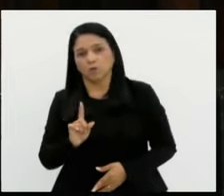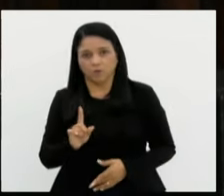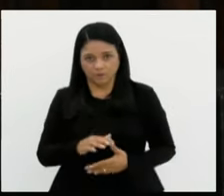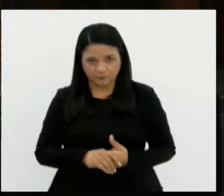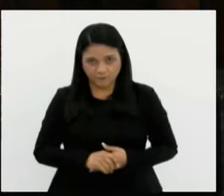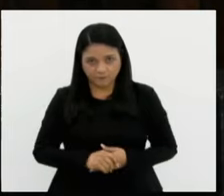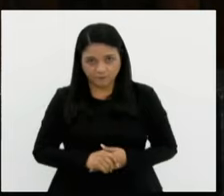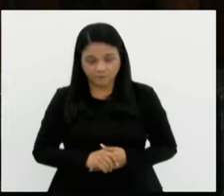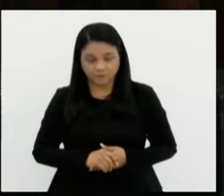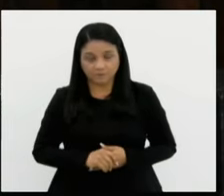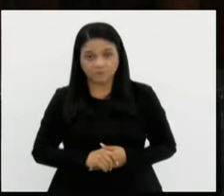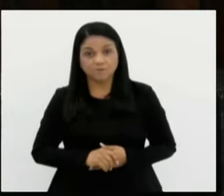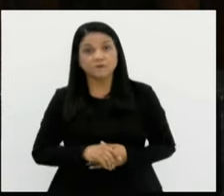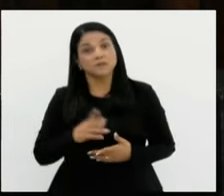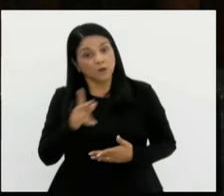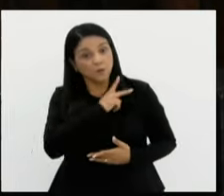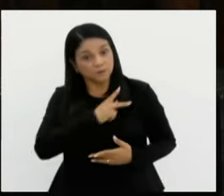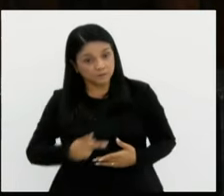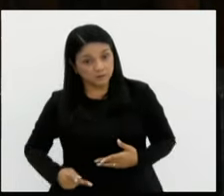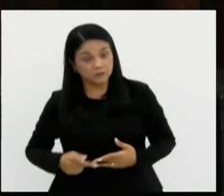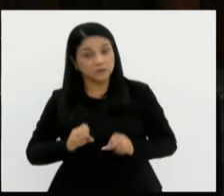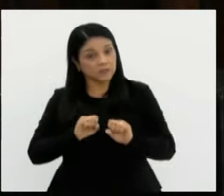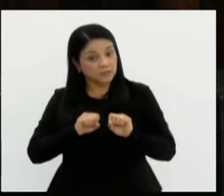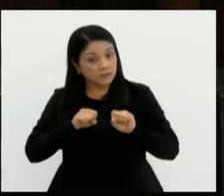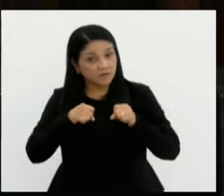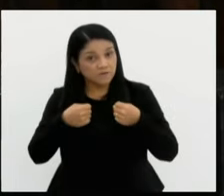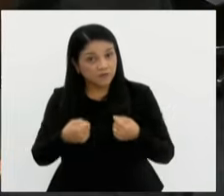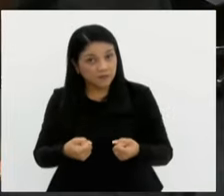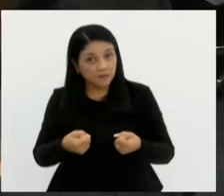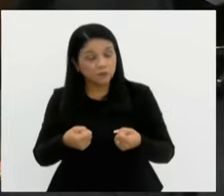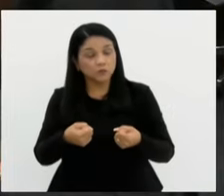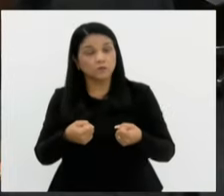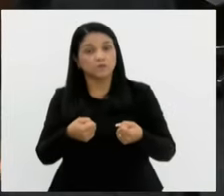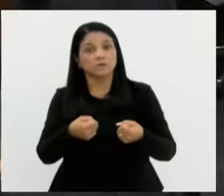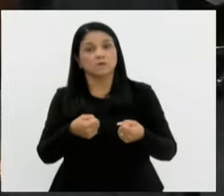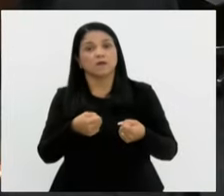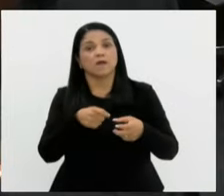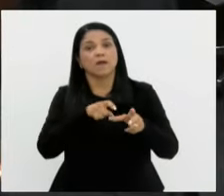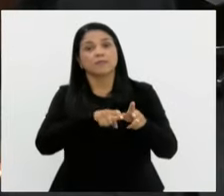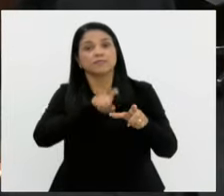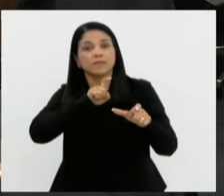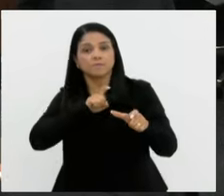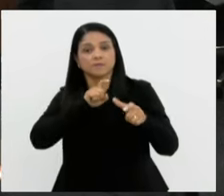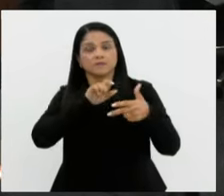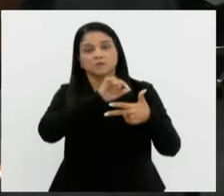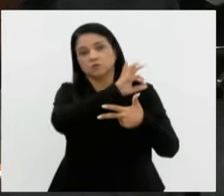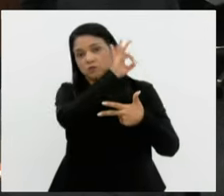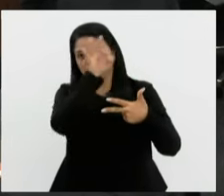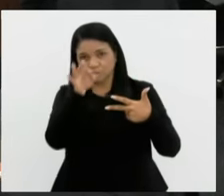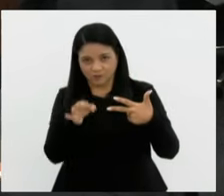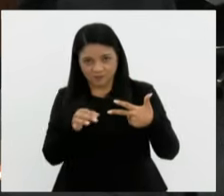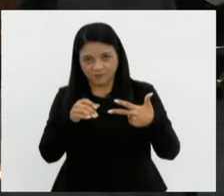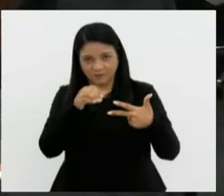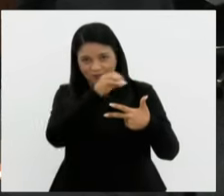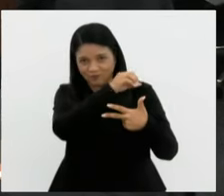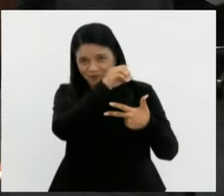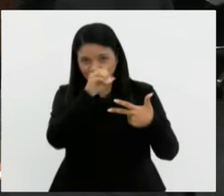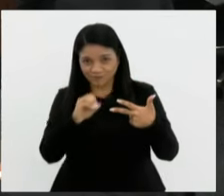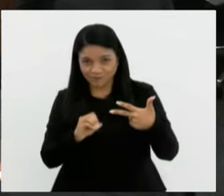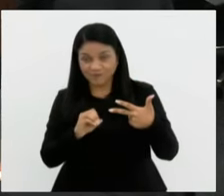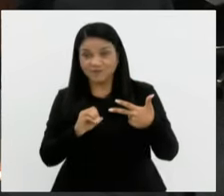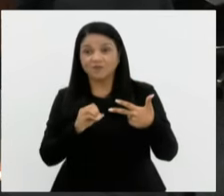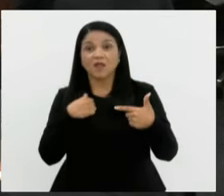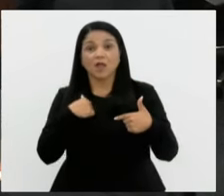aí, senhor presidente, a gente está defendendo aqui a independência dos poderes. Isso foi debatido por 4 horas e estou me permitindo fazer